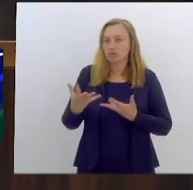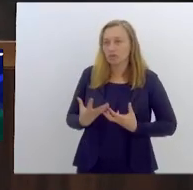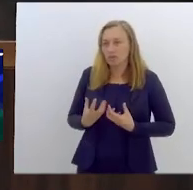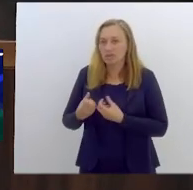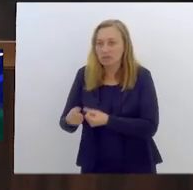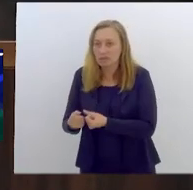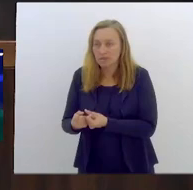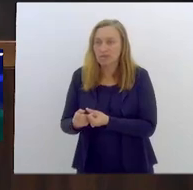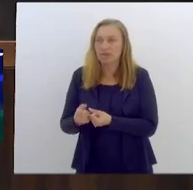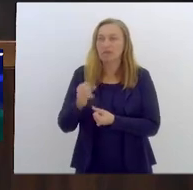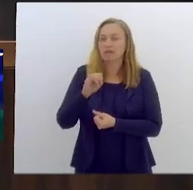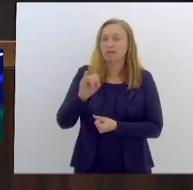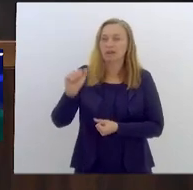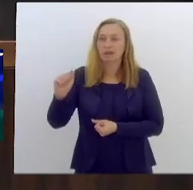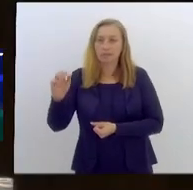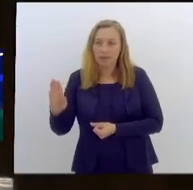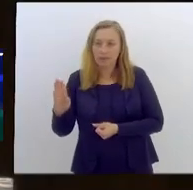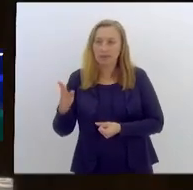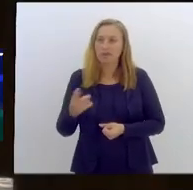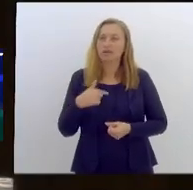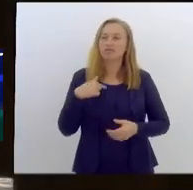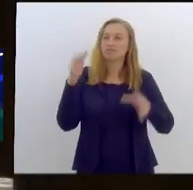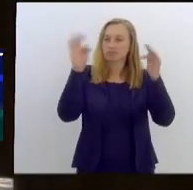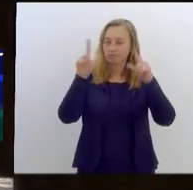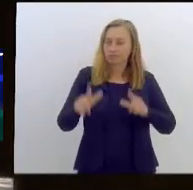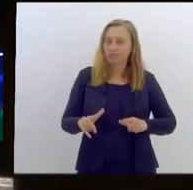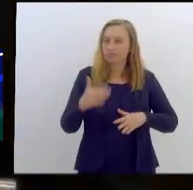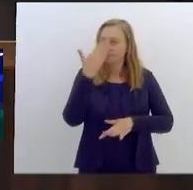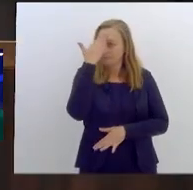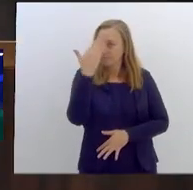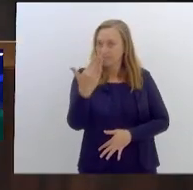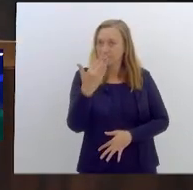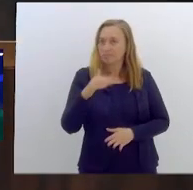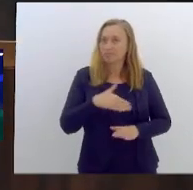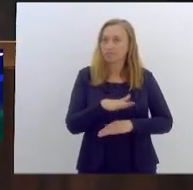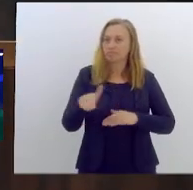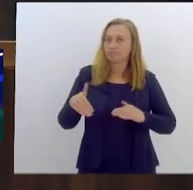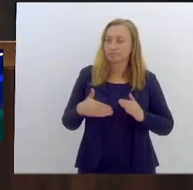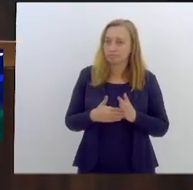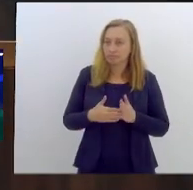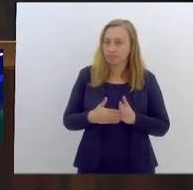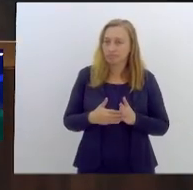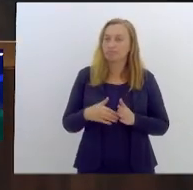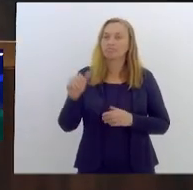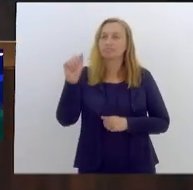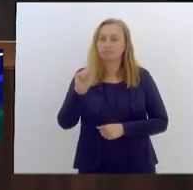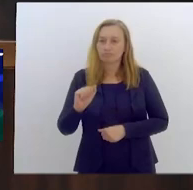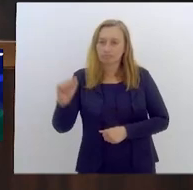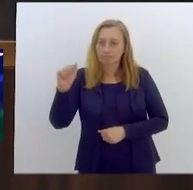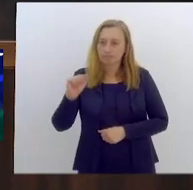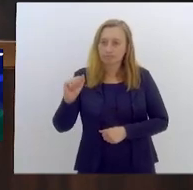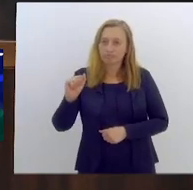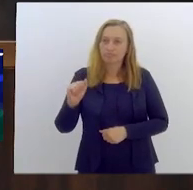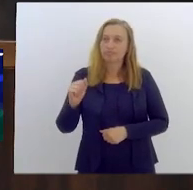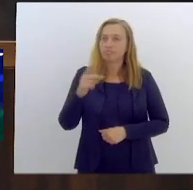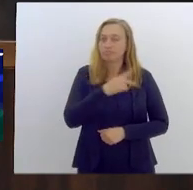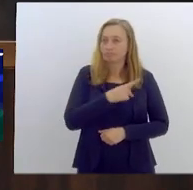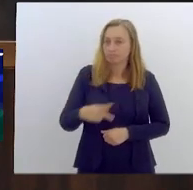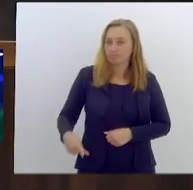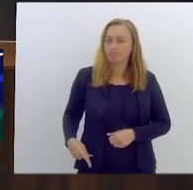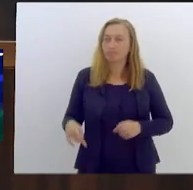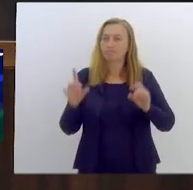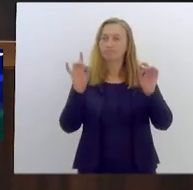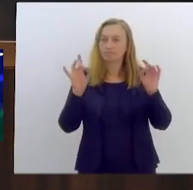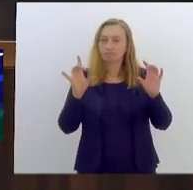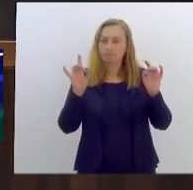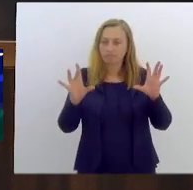medalha pela IAB e fico super feliz. Agradeço a todos os associados e ao presidente, em especial o